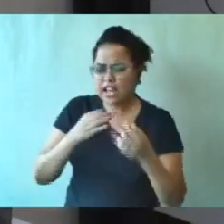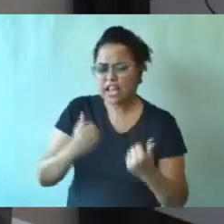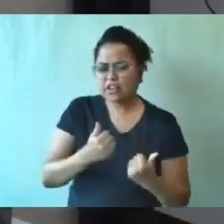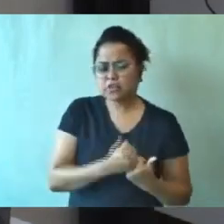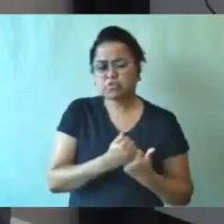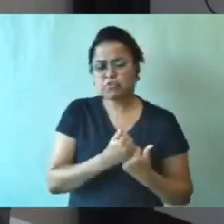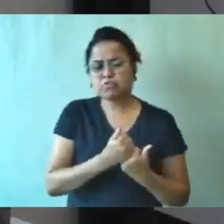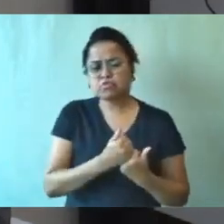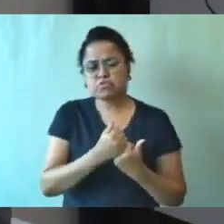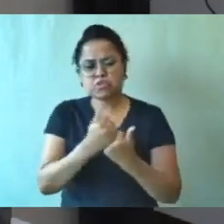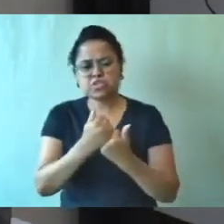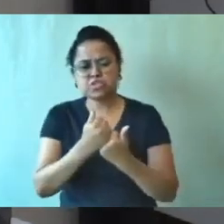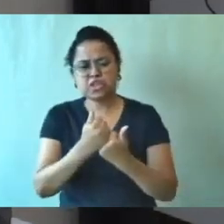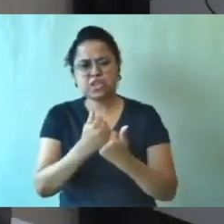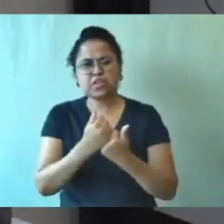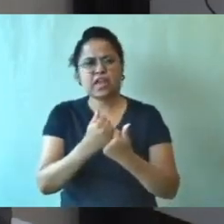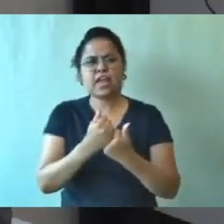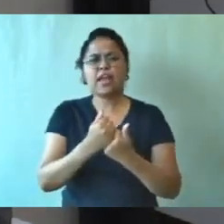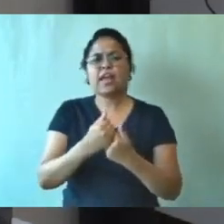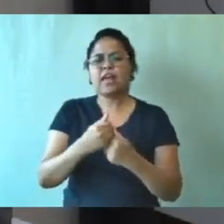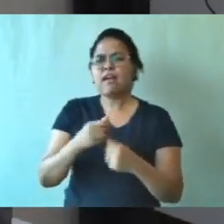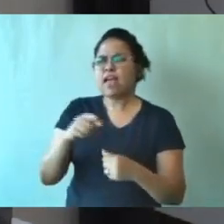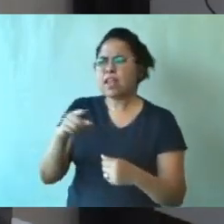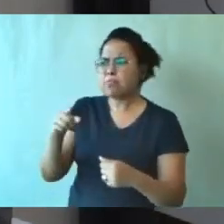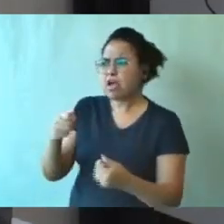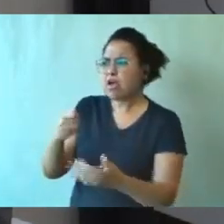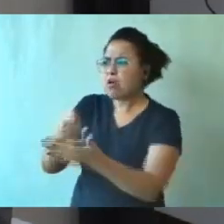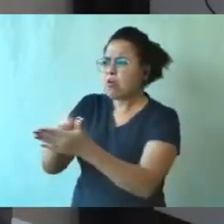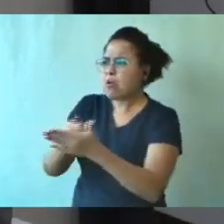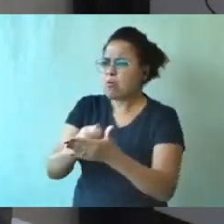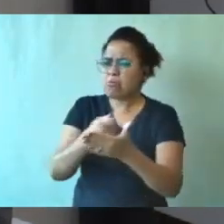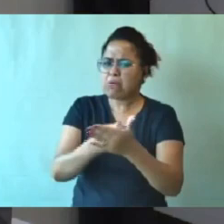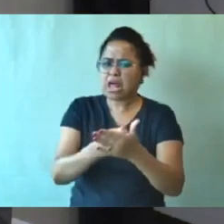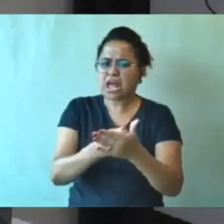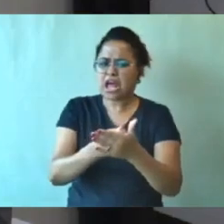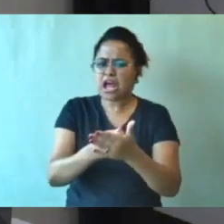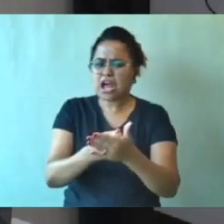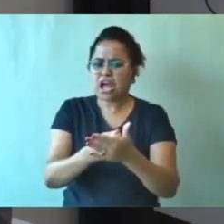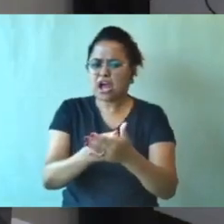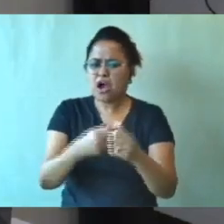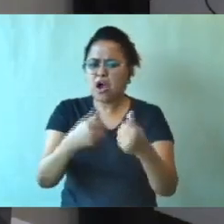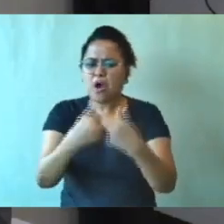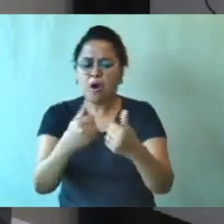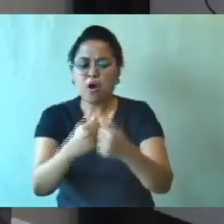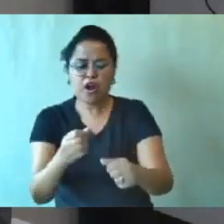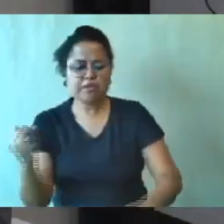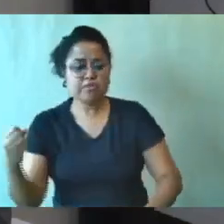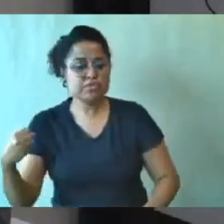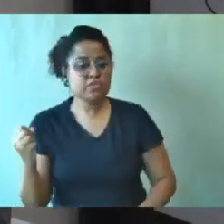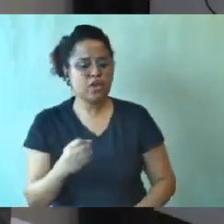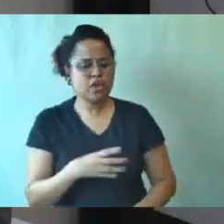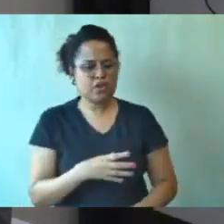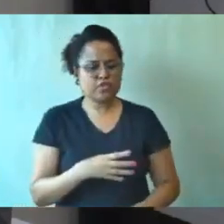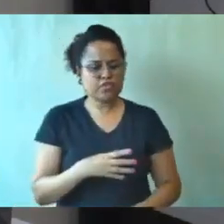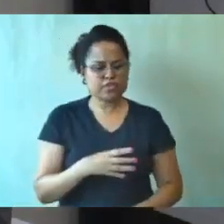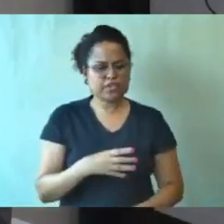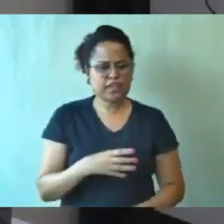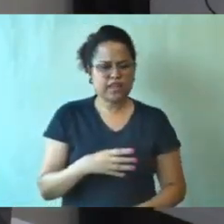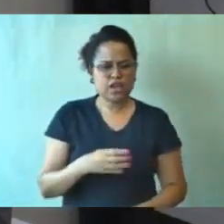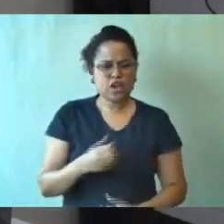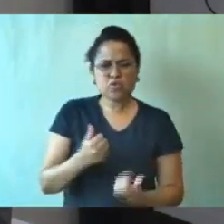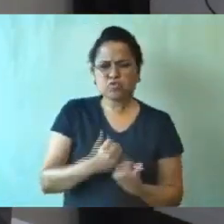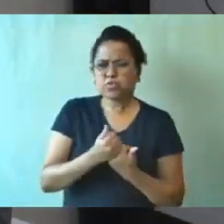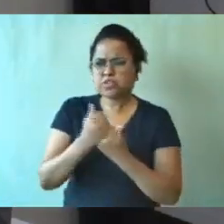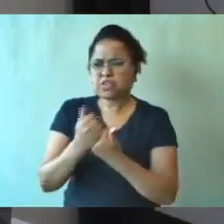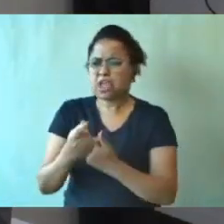frota, que bagunça mais ainda o entendimento. O subsídio, ele entrou para renovar a frota?